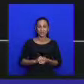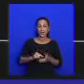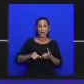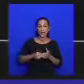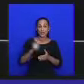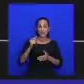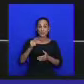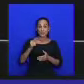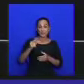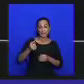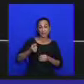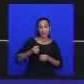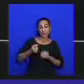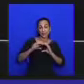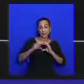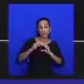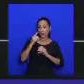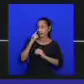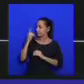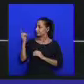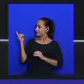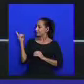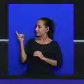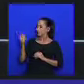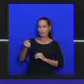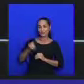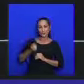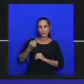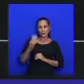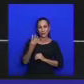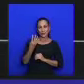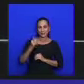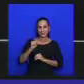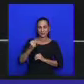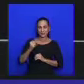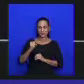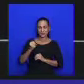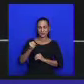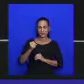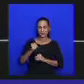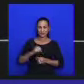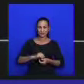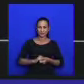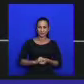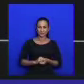A primeira bola já está aqui. Número 48.